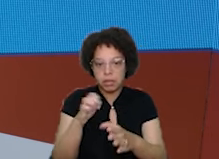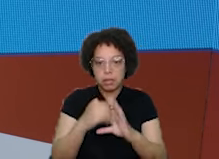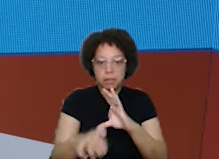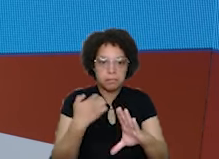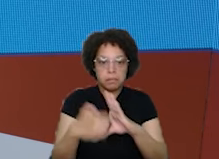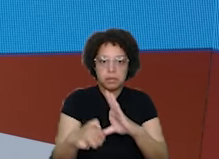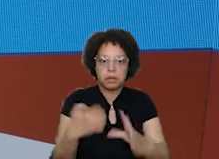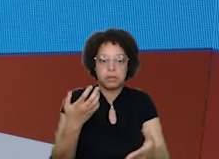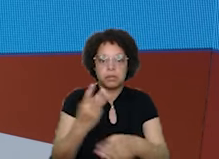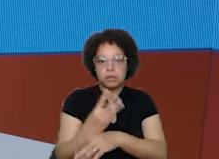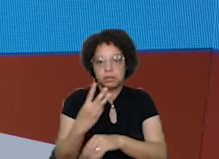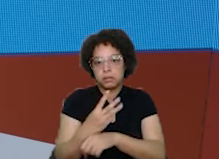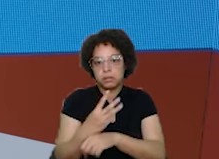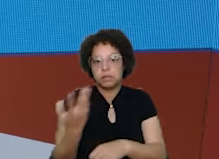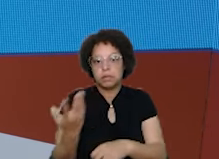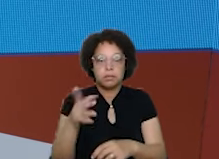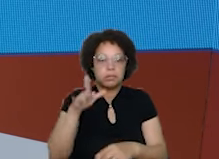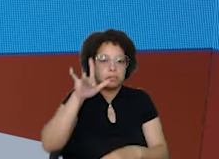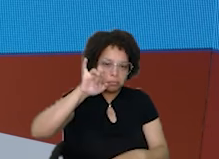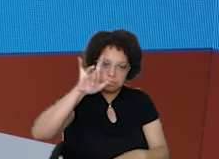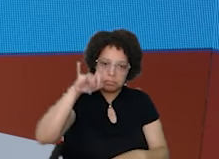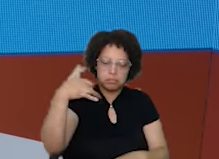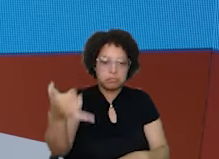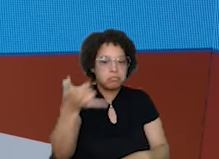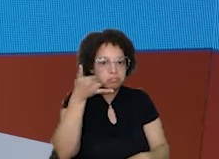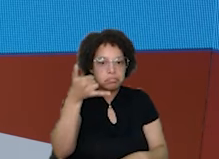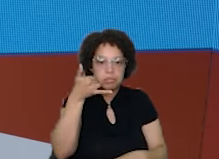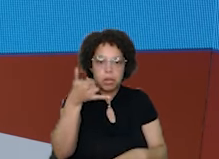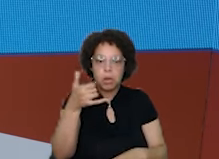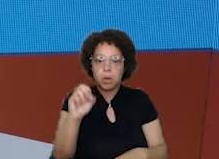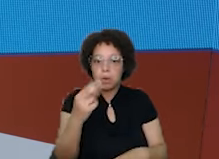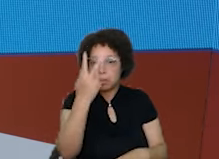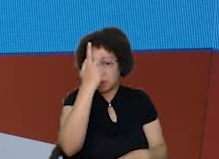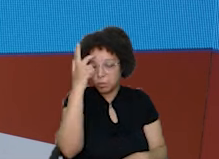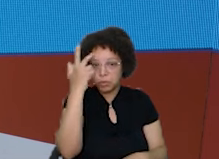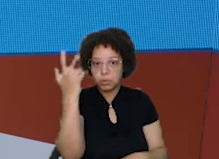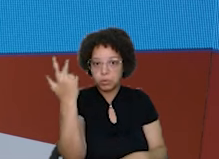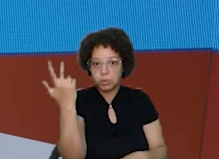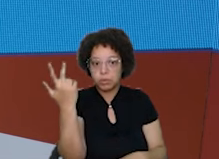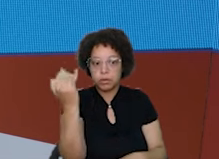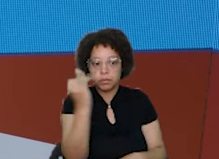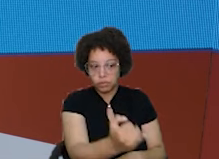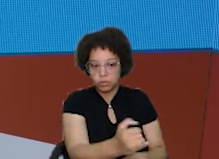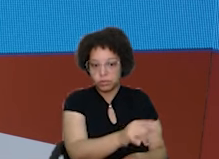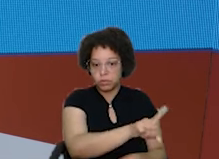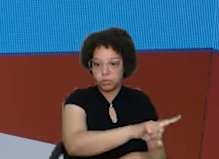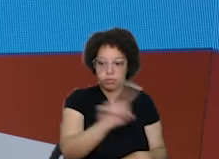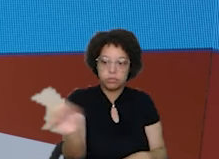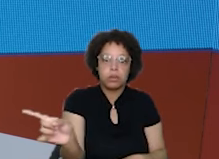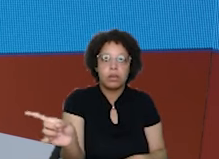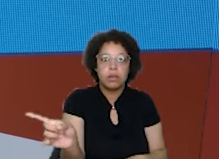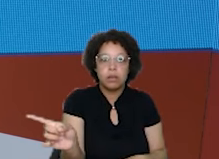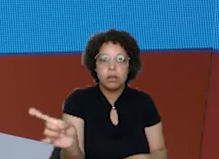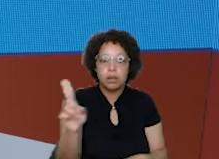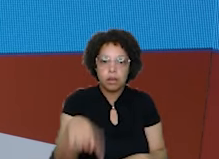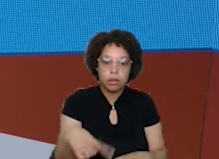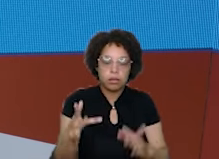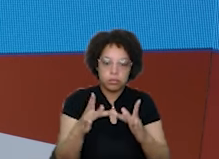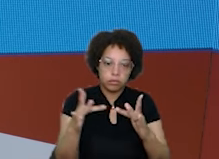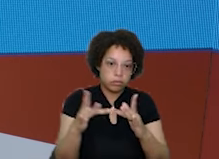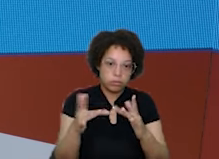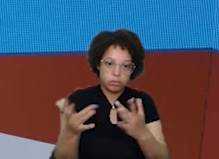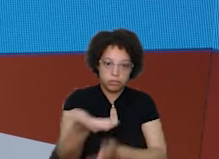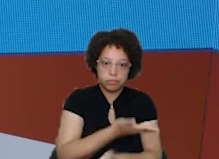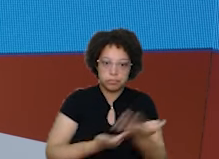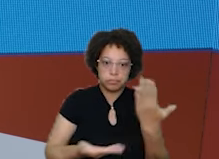num comentário na rede social ou alguém que te indicou Isso é uma ação de de contato de atendimento de relacionamento e